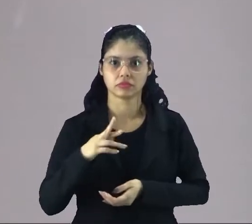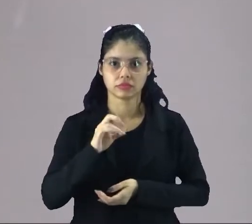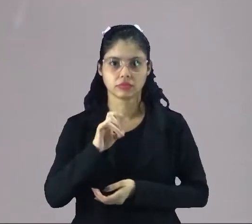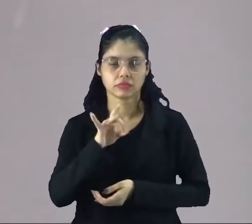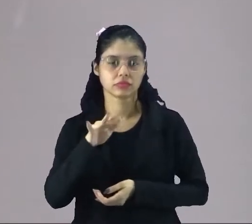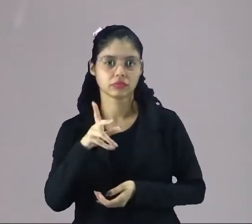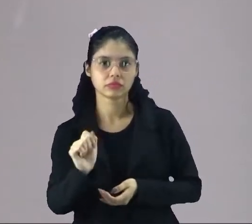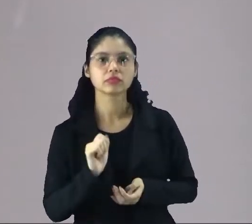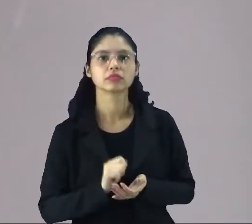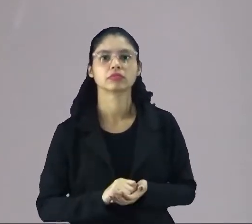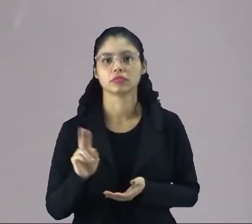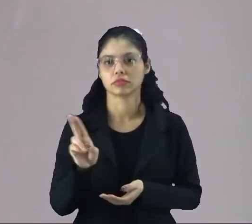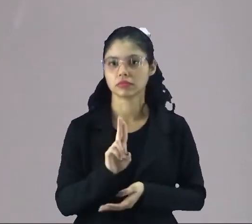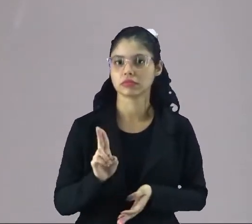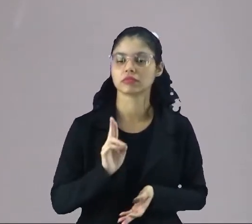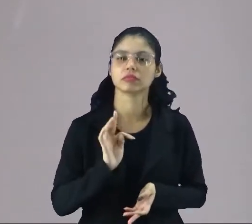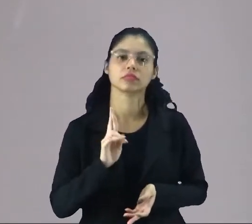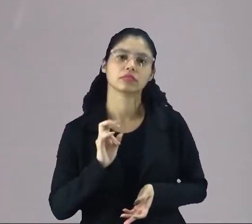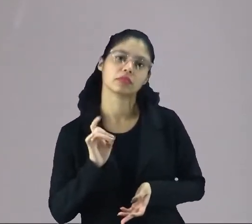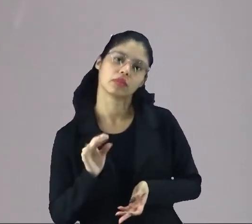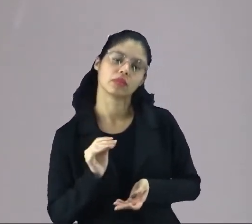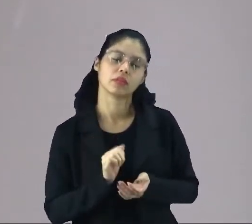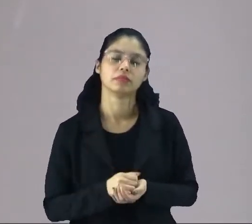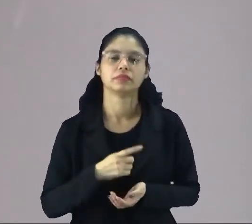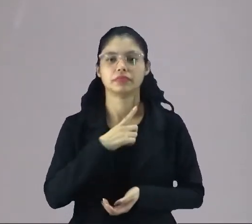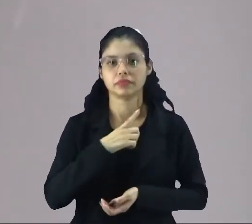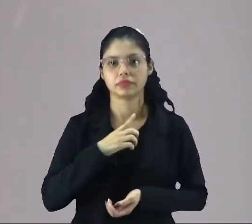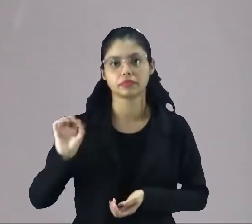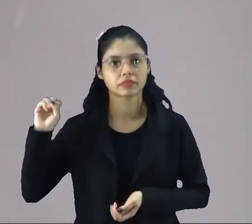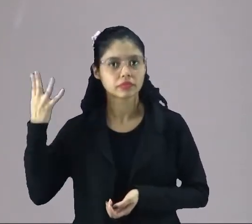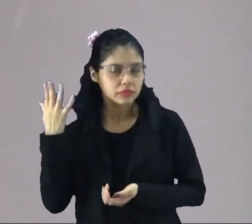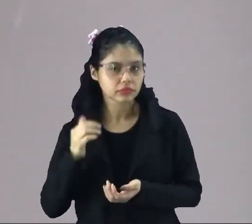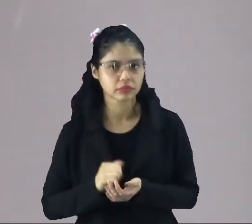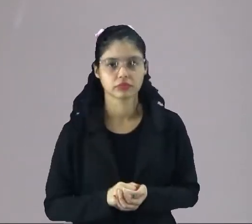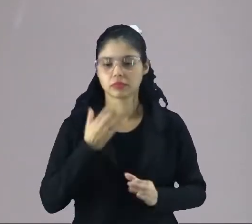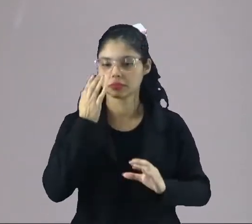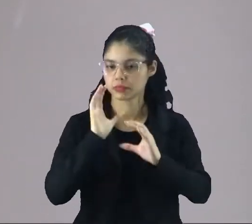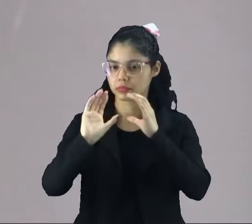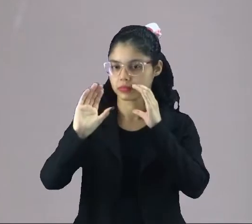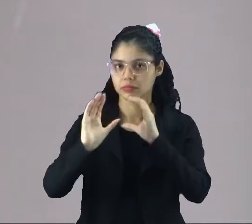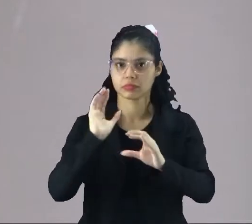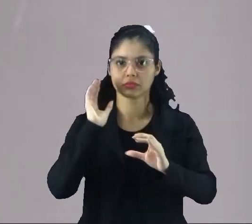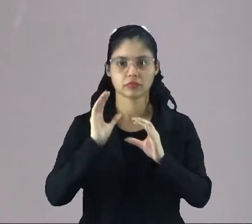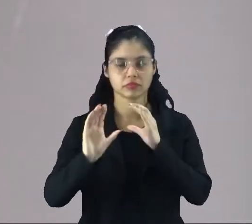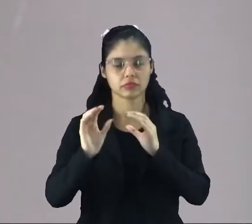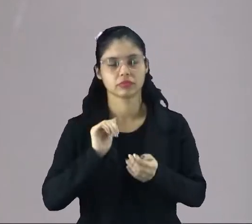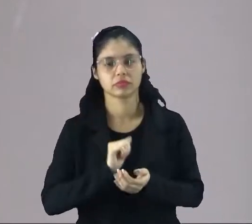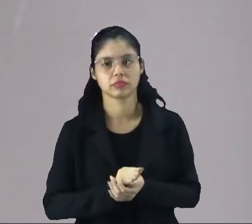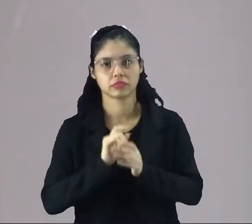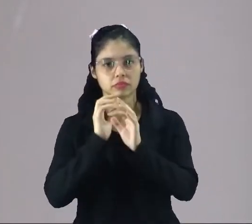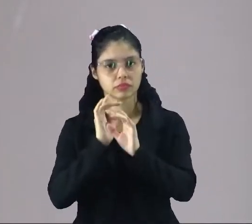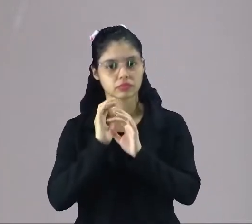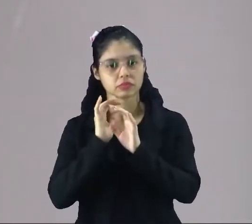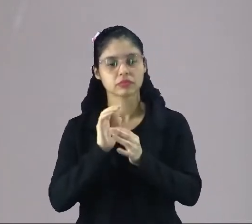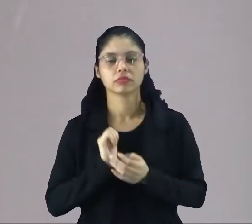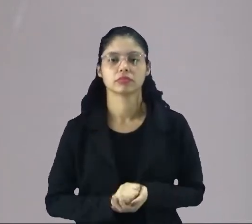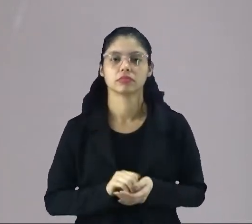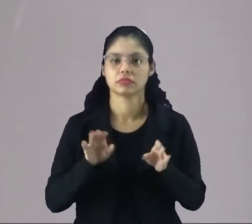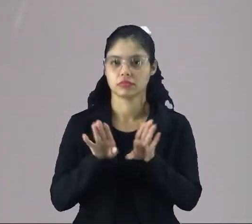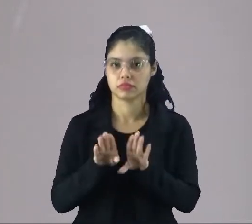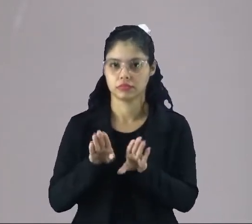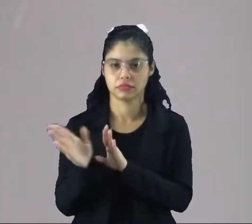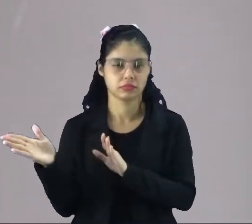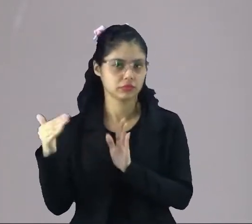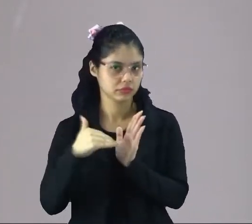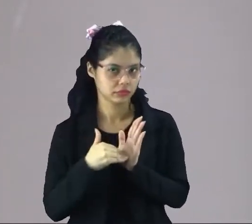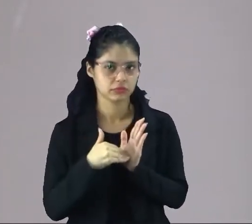de tirambo, que eram, nessas procissões, eles iam cantando, tocando, E iam